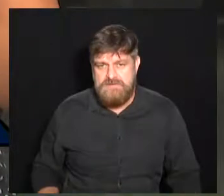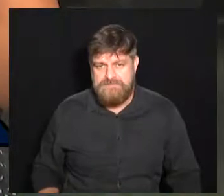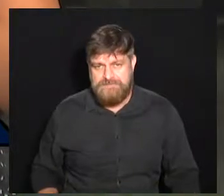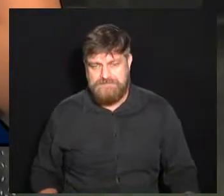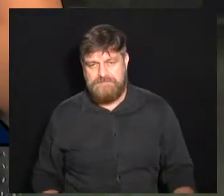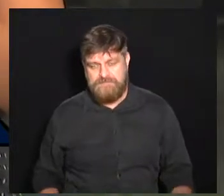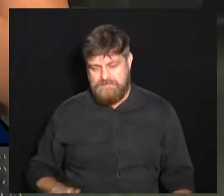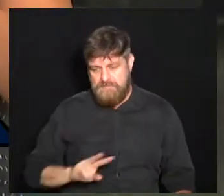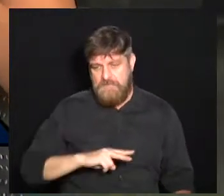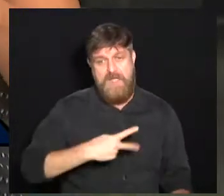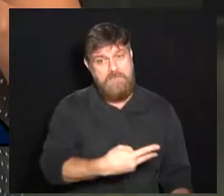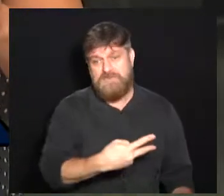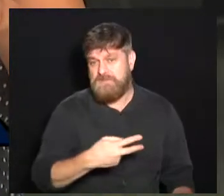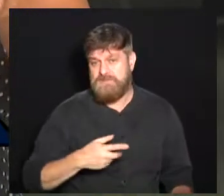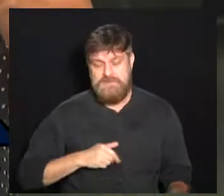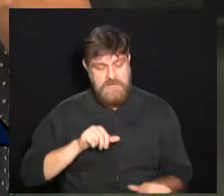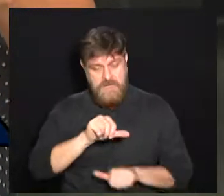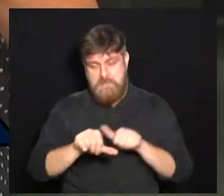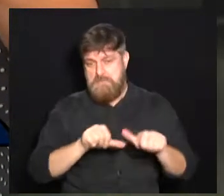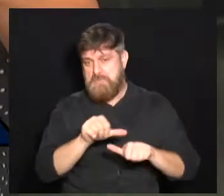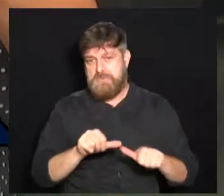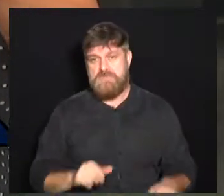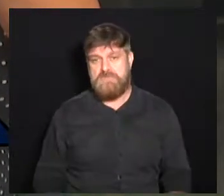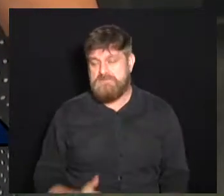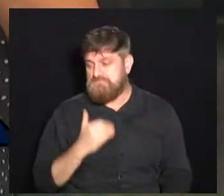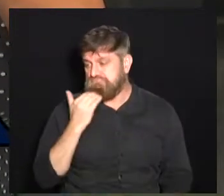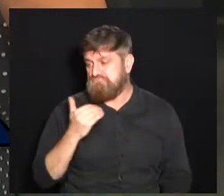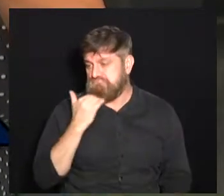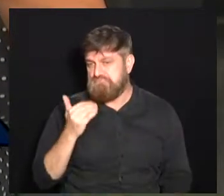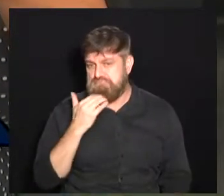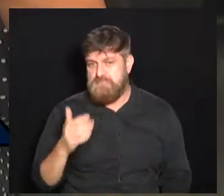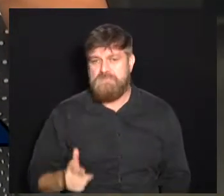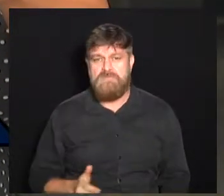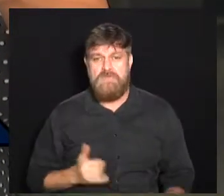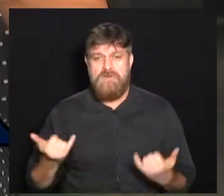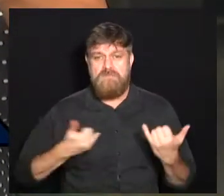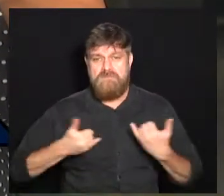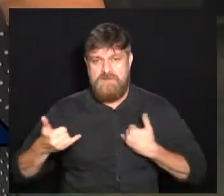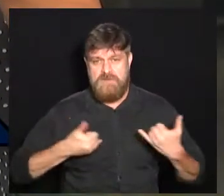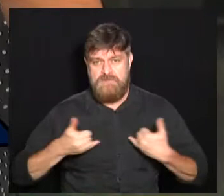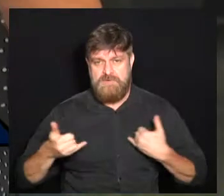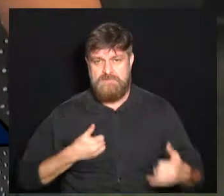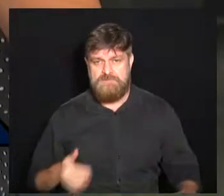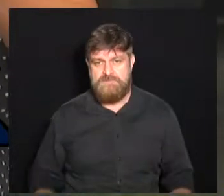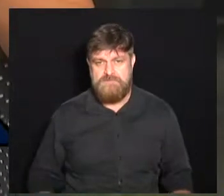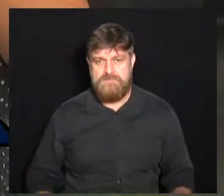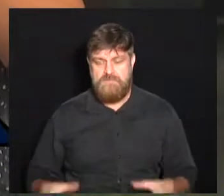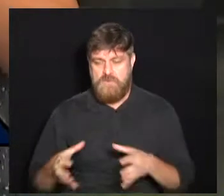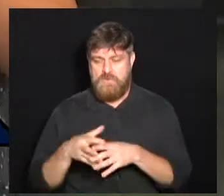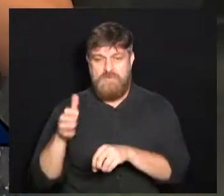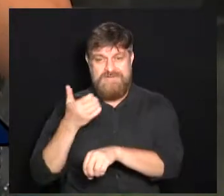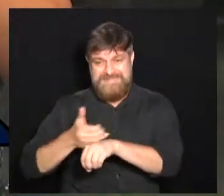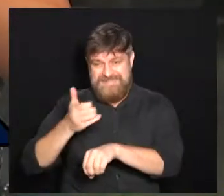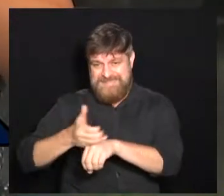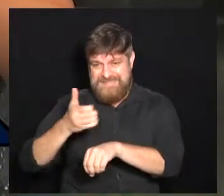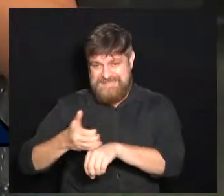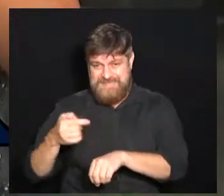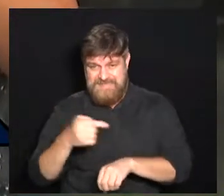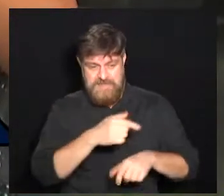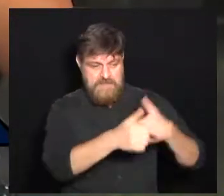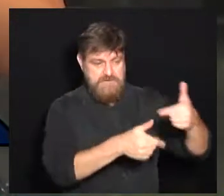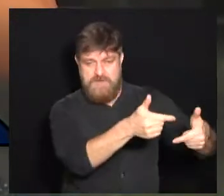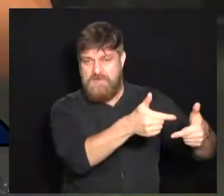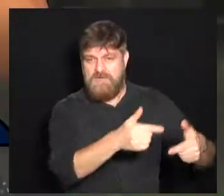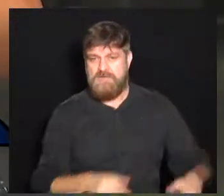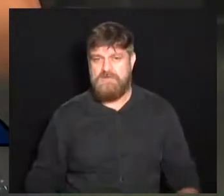essa transição. Chegou informações, por exemplo, dessa equipe de estagiários que estão atuando.